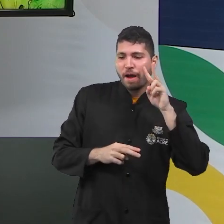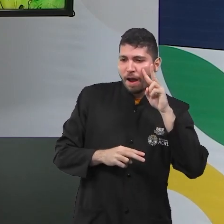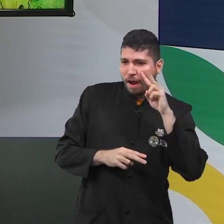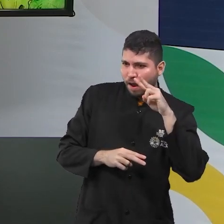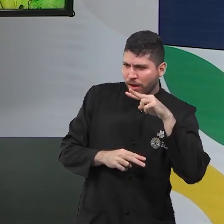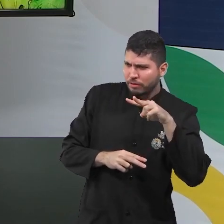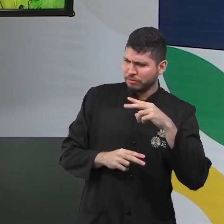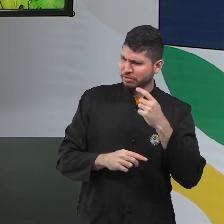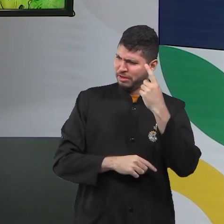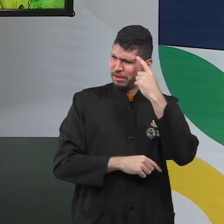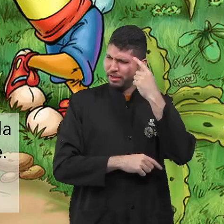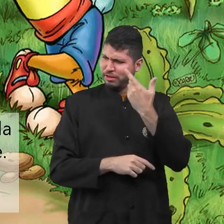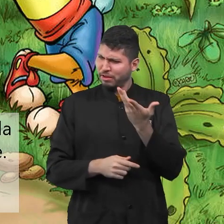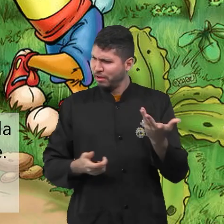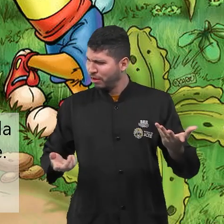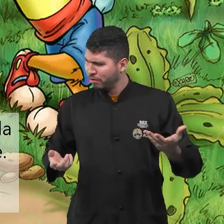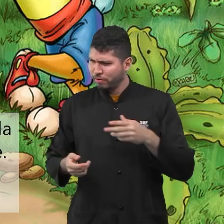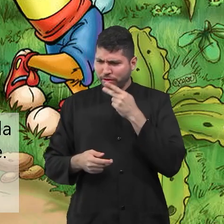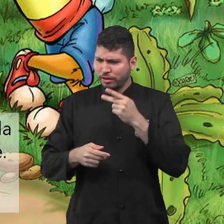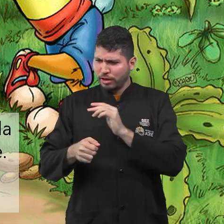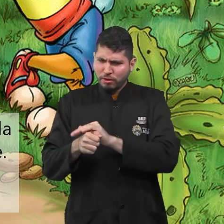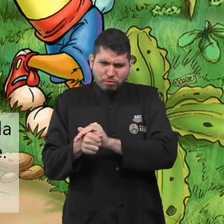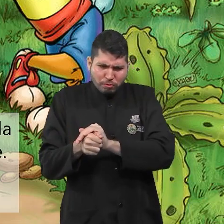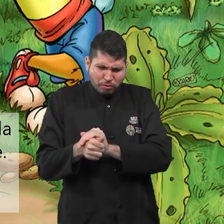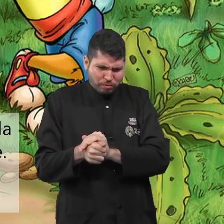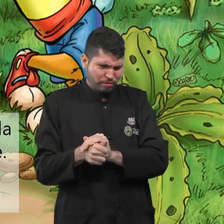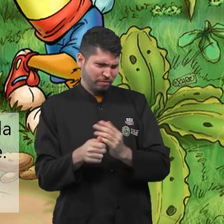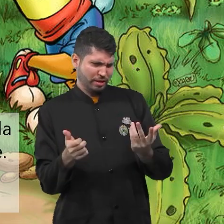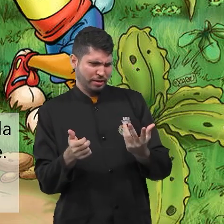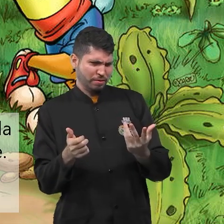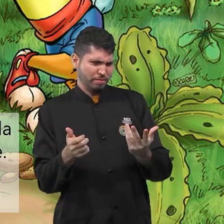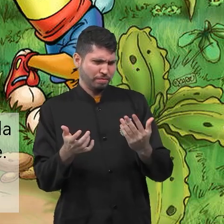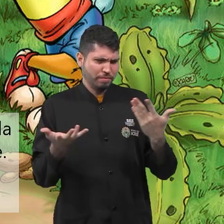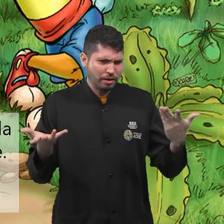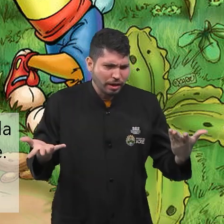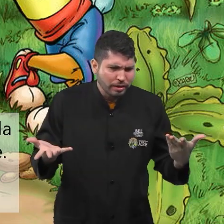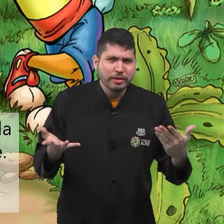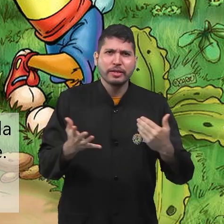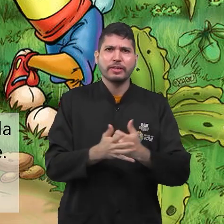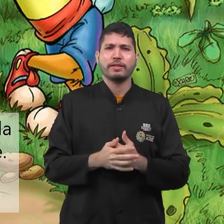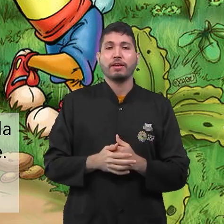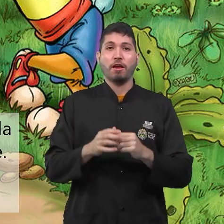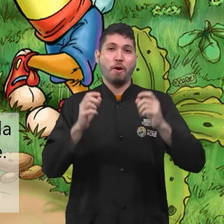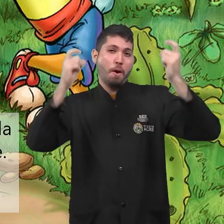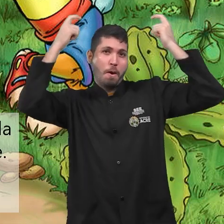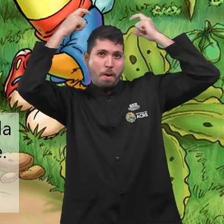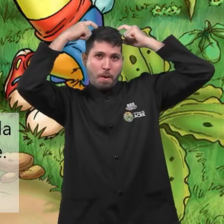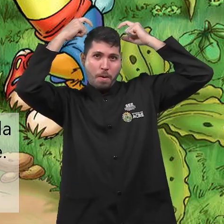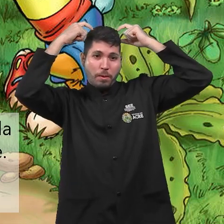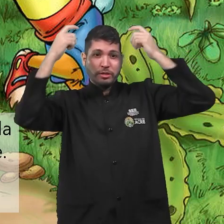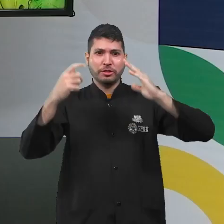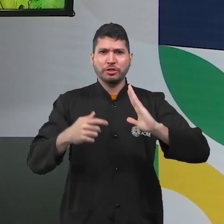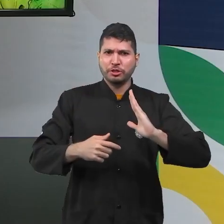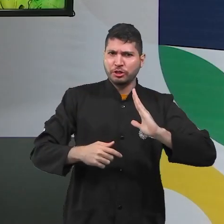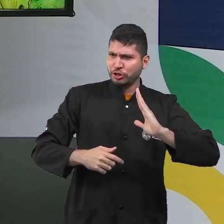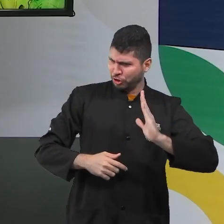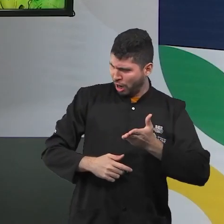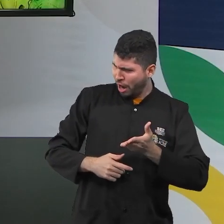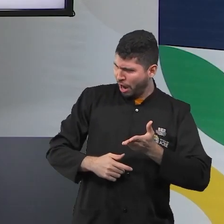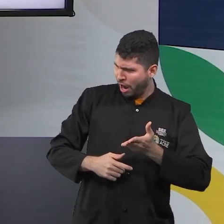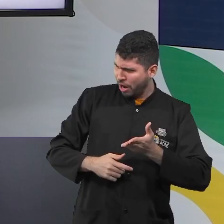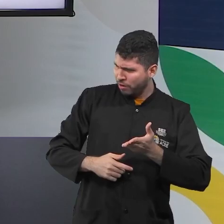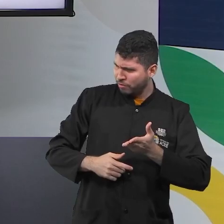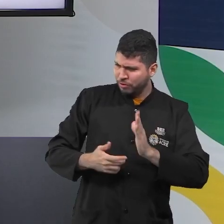floresta? Então, o osso, que é o urso, começou a carreira gritando, e suas marcas, listo já, ou seja, ele deu a partida